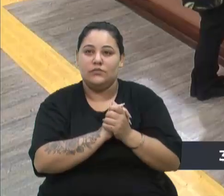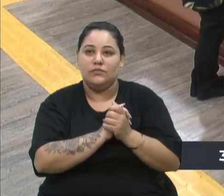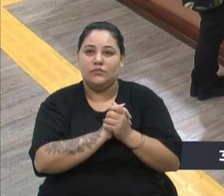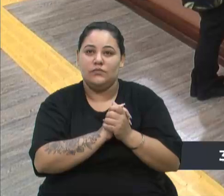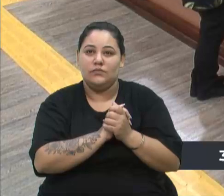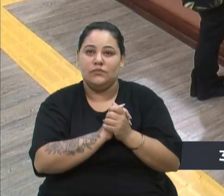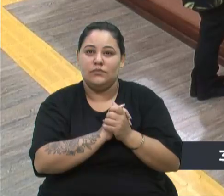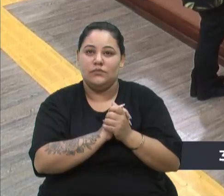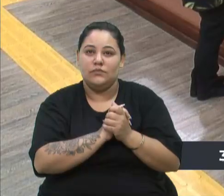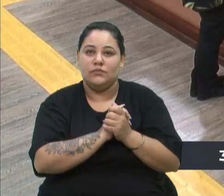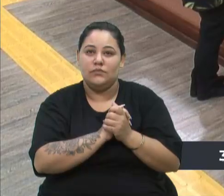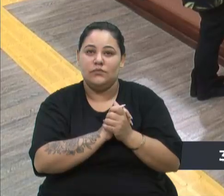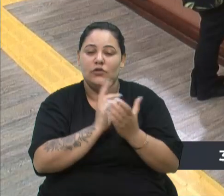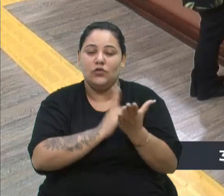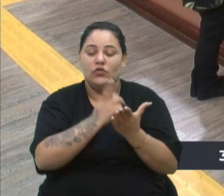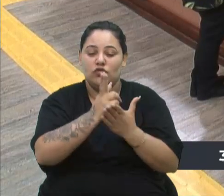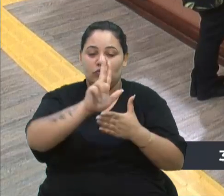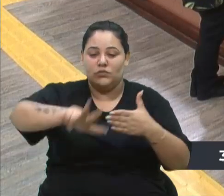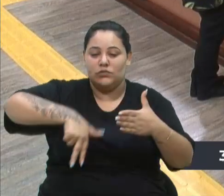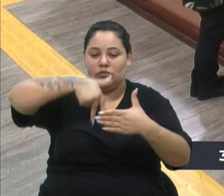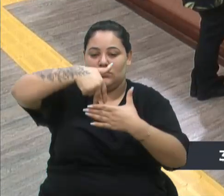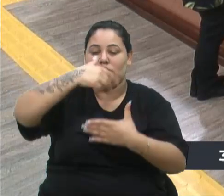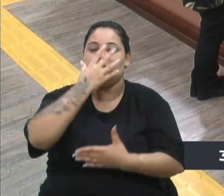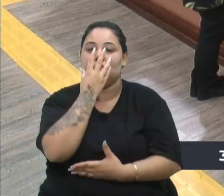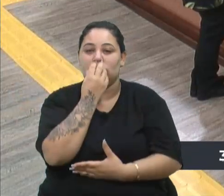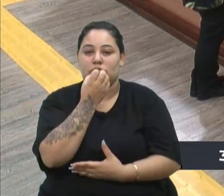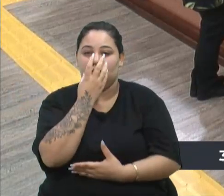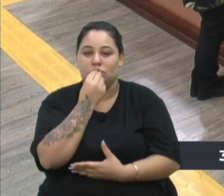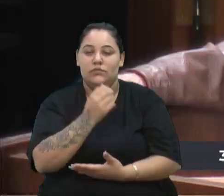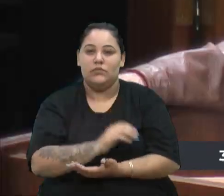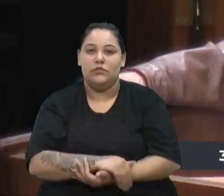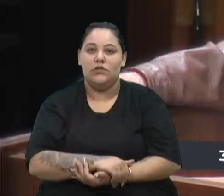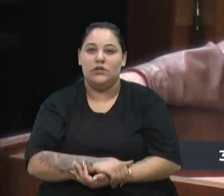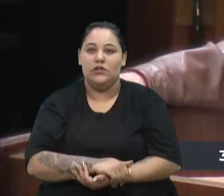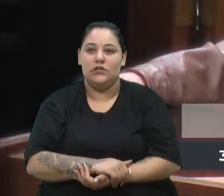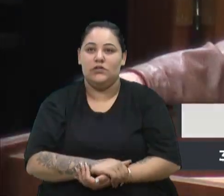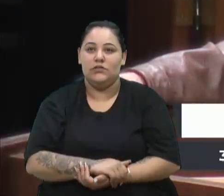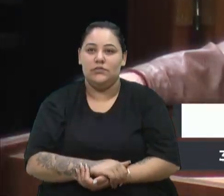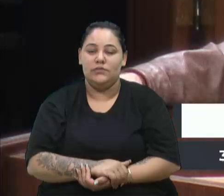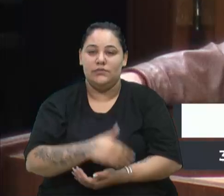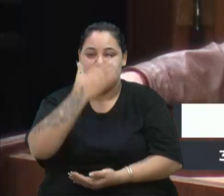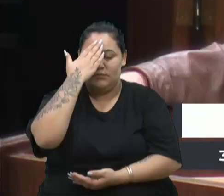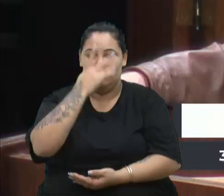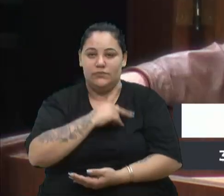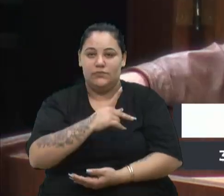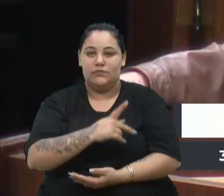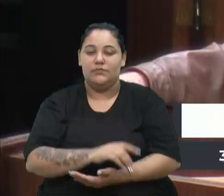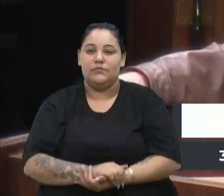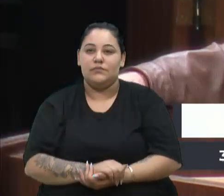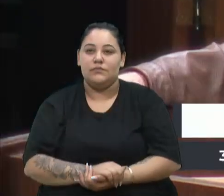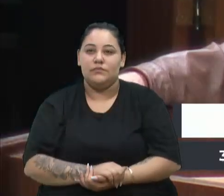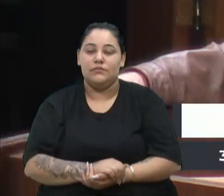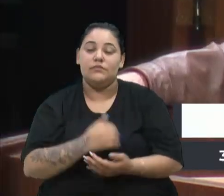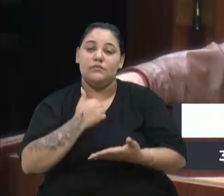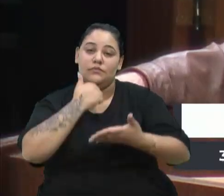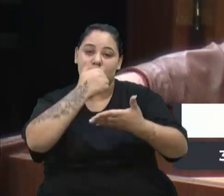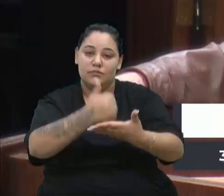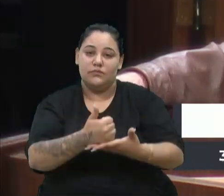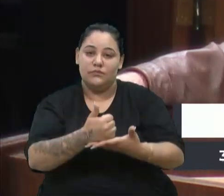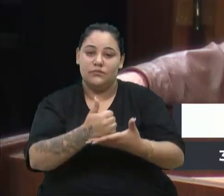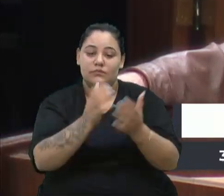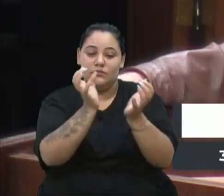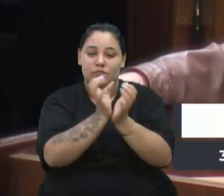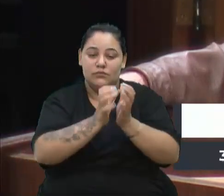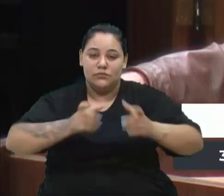bancada do PSB, segue na tribuna Gilfredo Otto Camilles de Sobrinho. Obrigado, senhor presidente. Apoiamos o grupo de cadeirantes